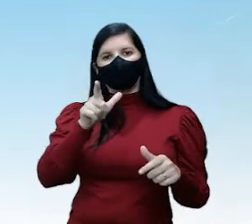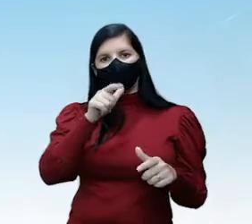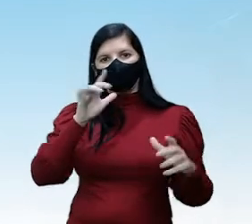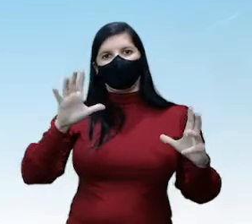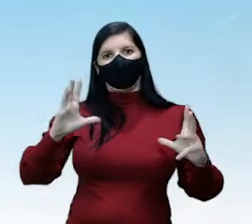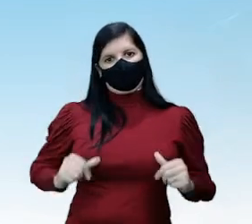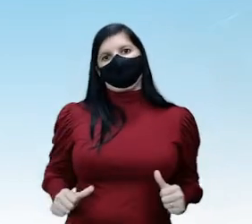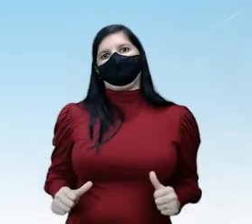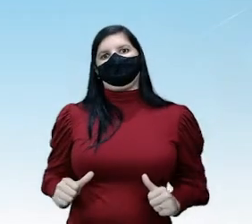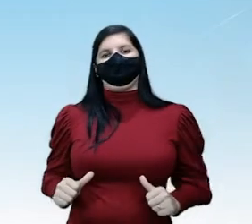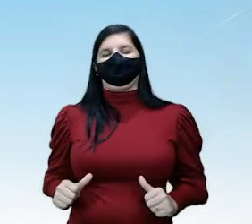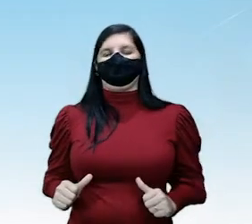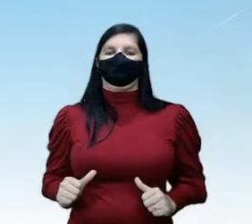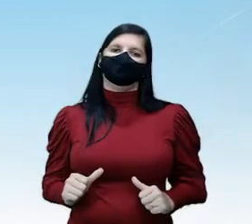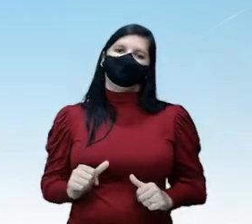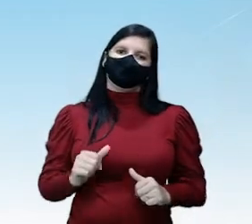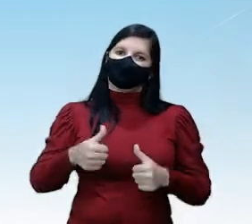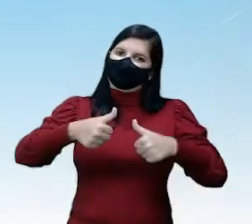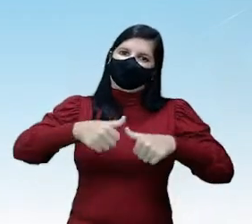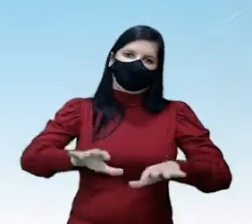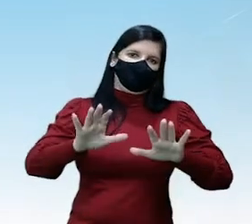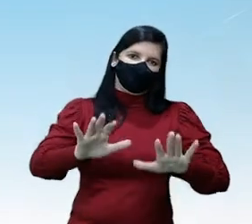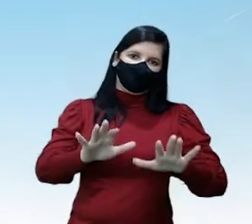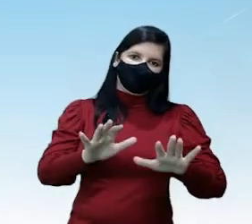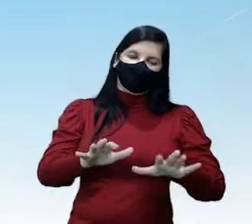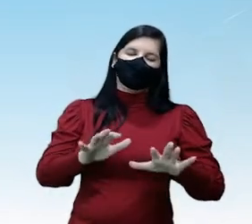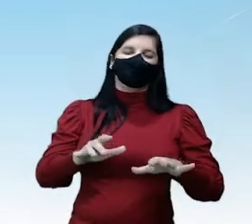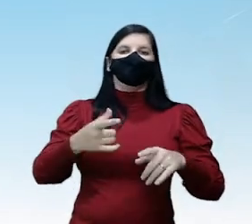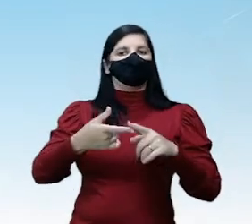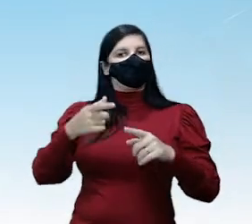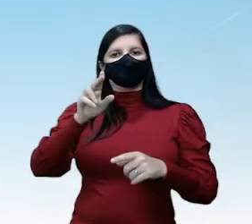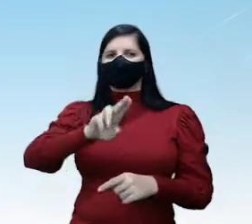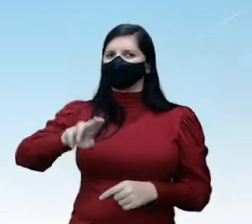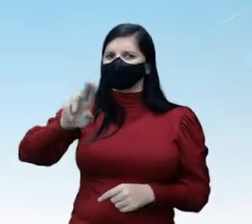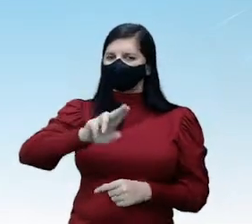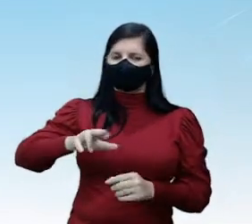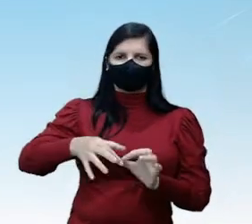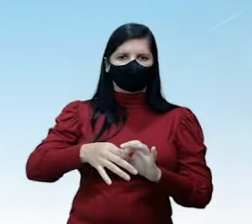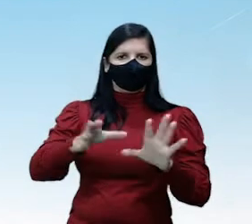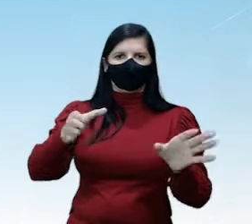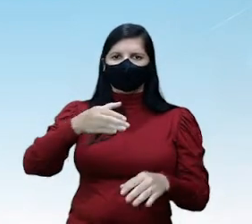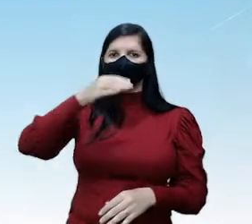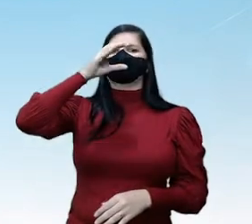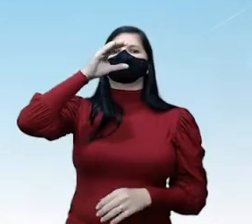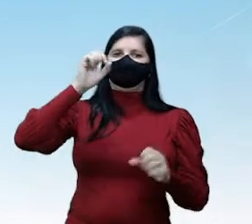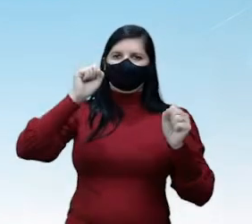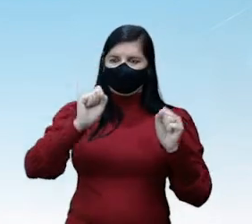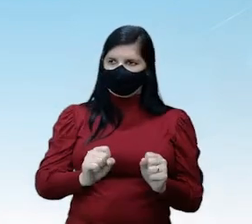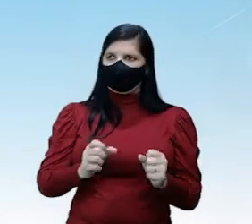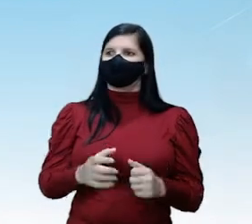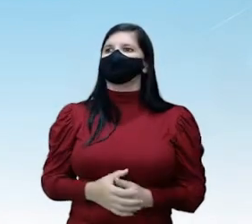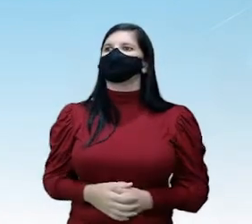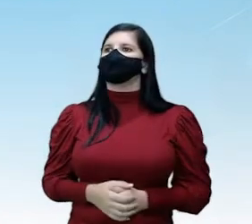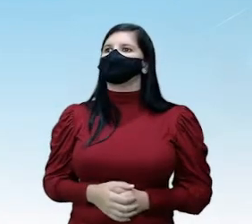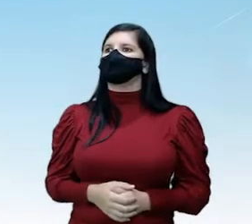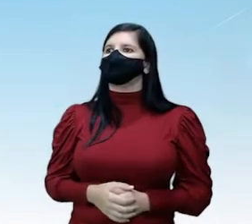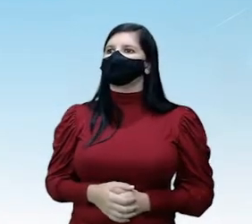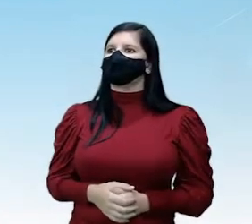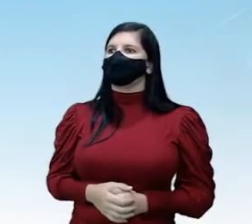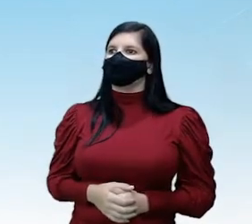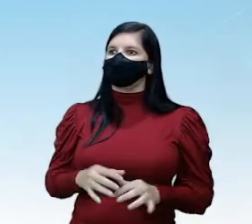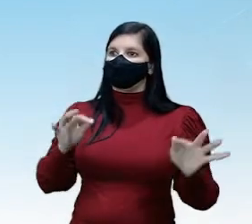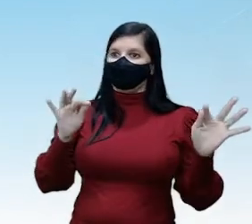da Compesa, onde vai ficar a água destinada para que você possa ingerir. Bom, e